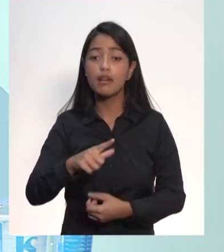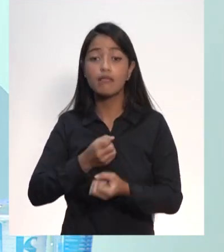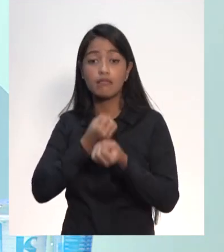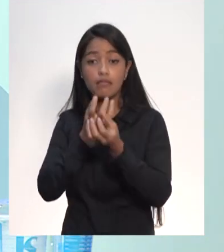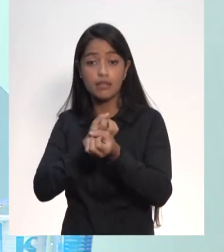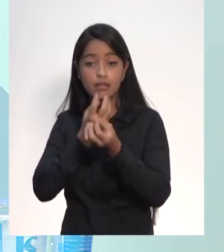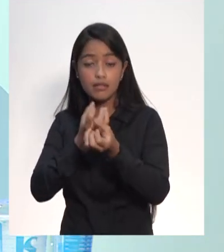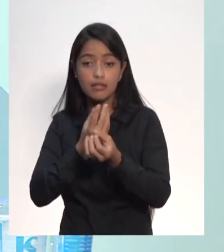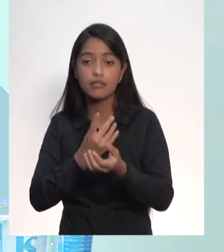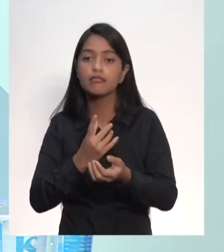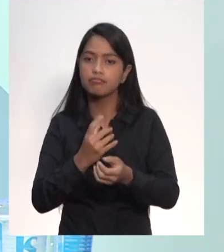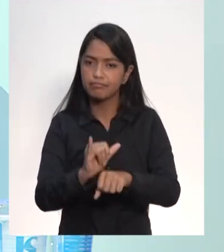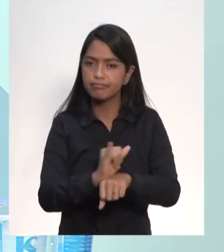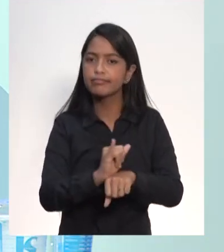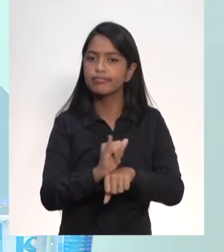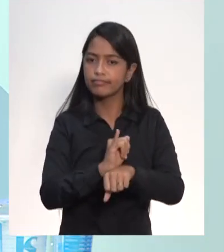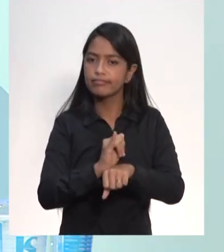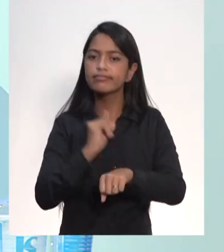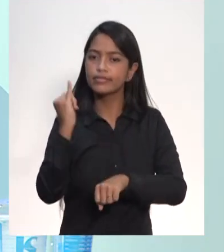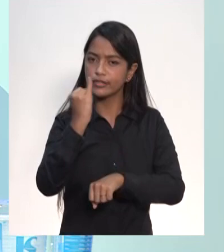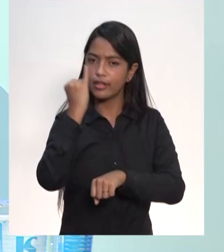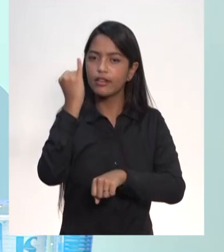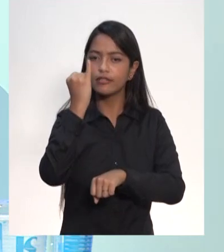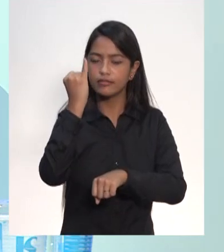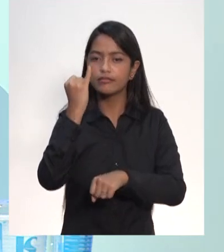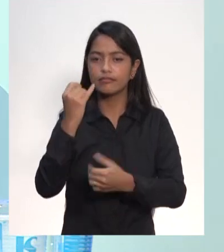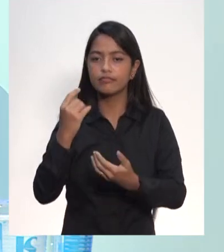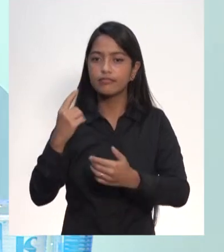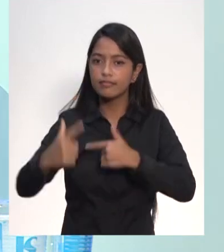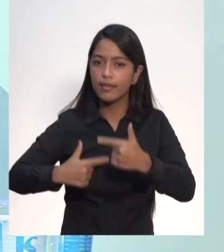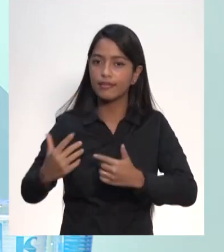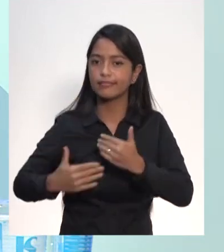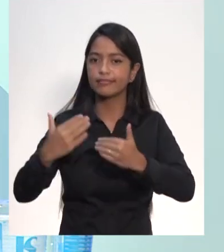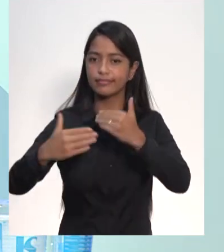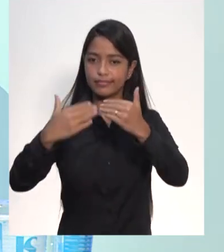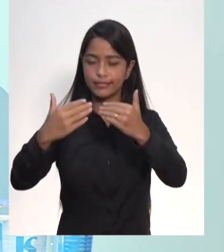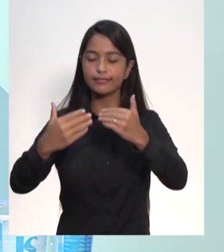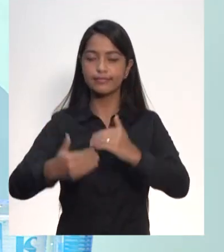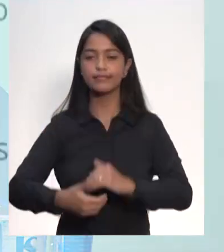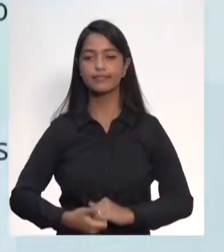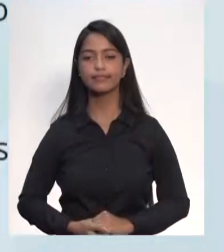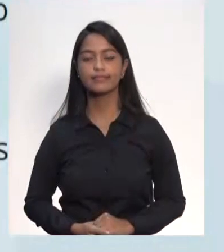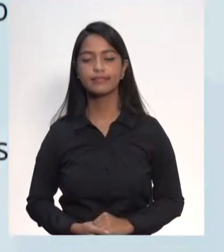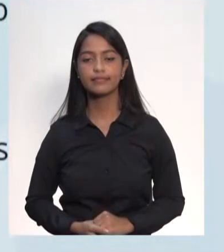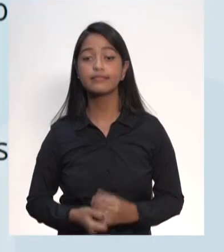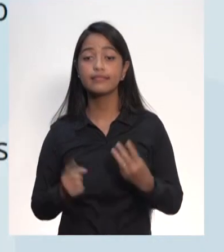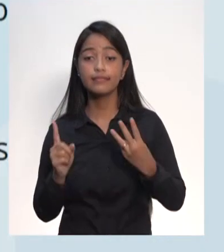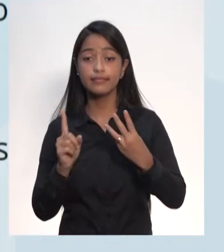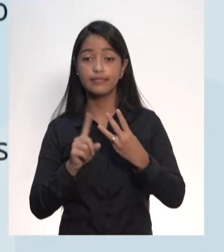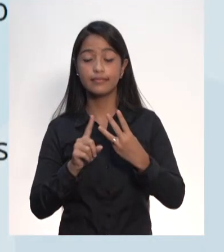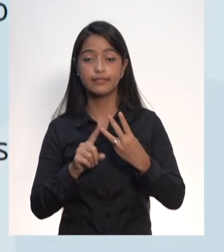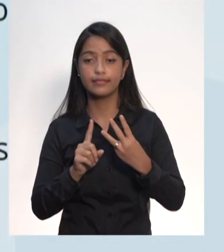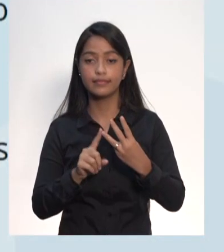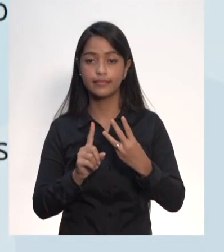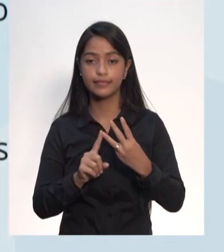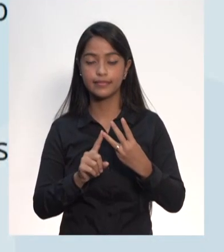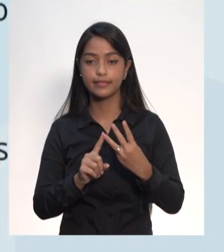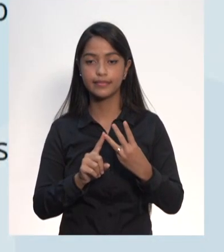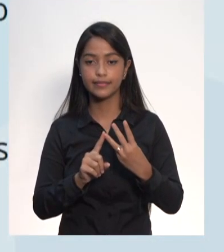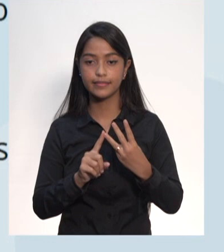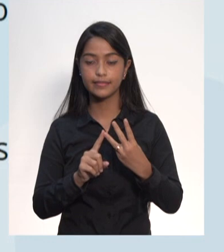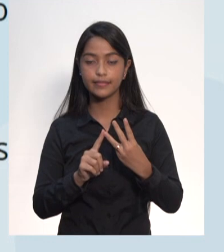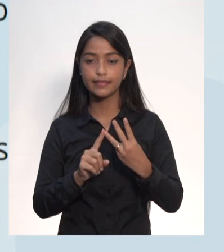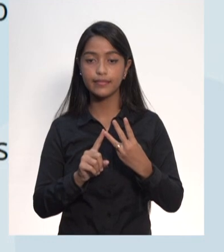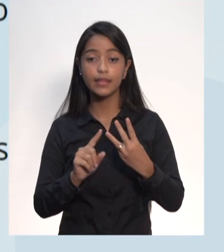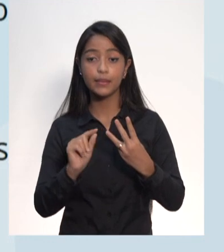consideramos estratégicas e importantes para o desenvolvimento desse trabalho. Um terceiro objetivo que nós colocamos aí é